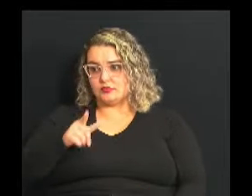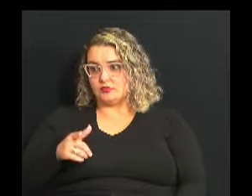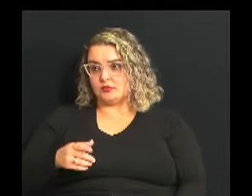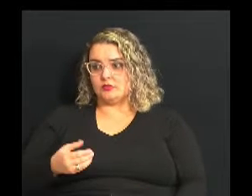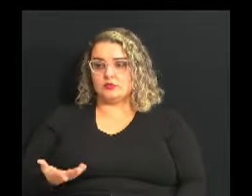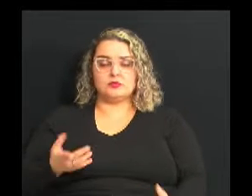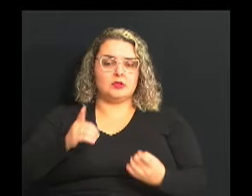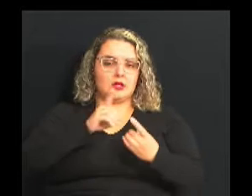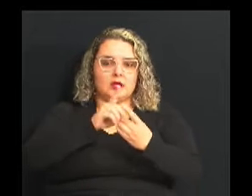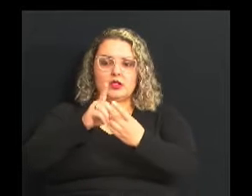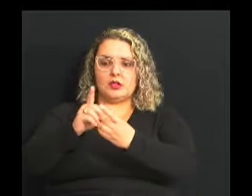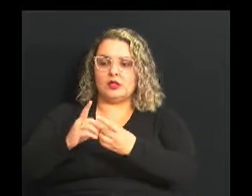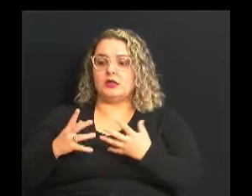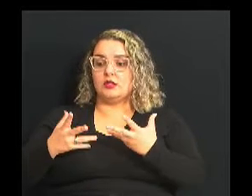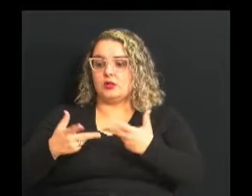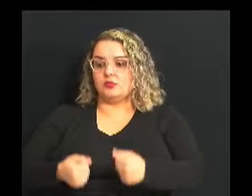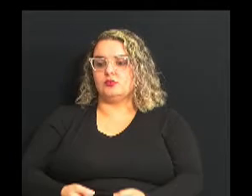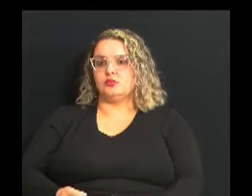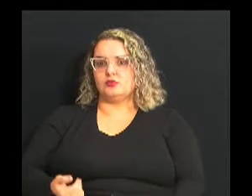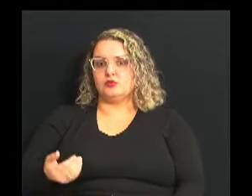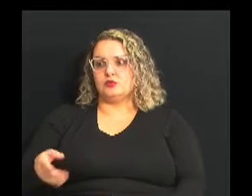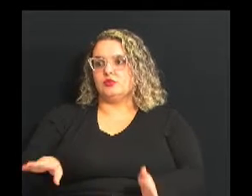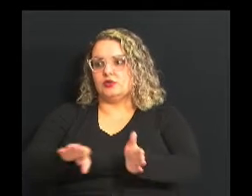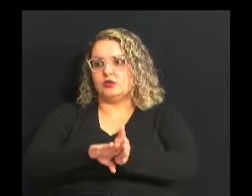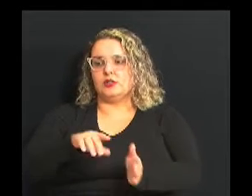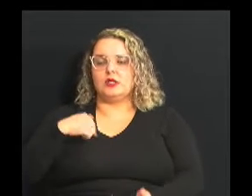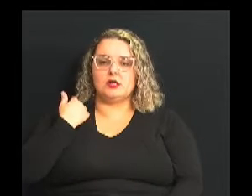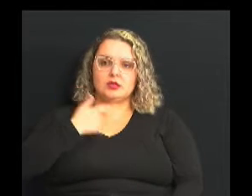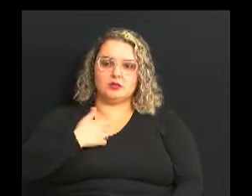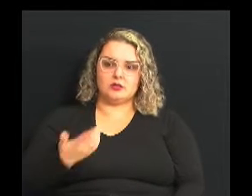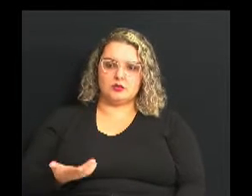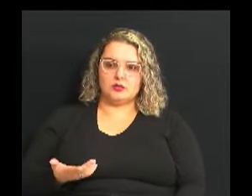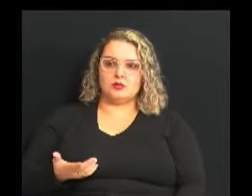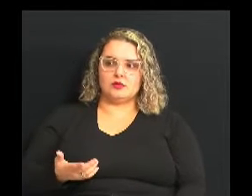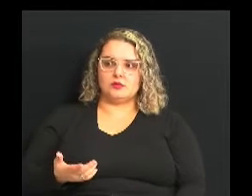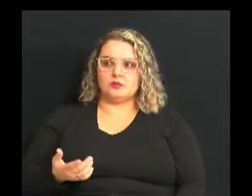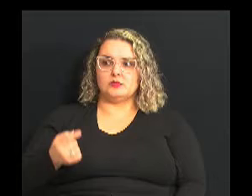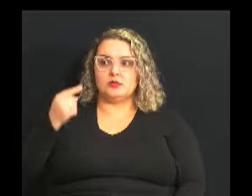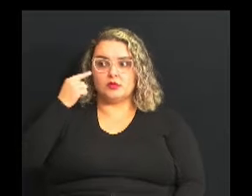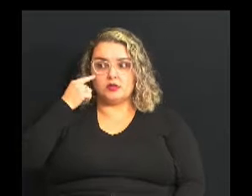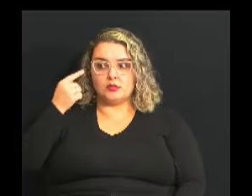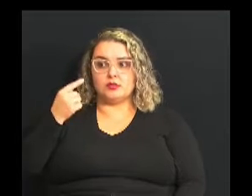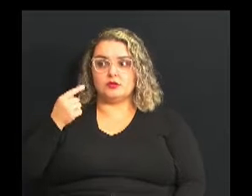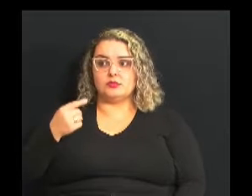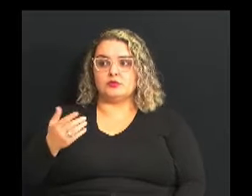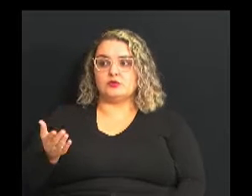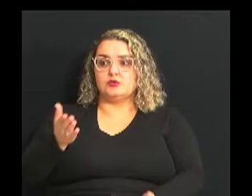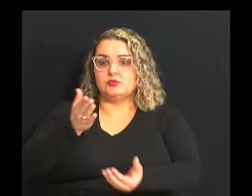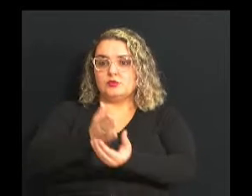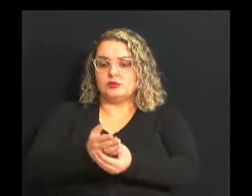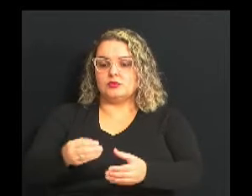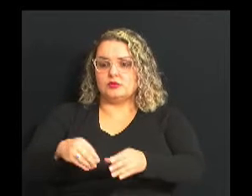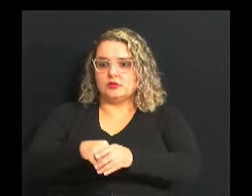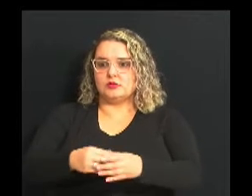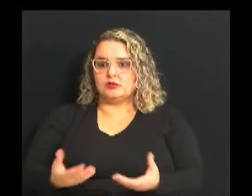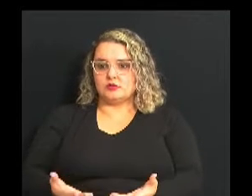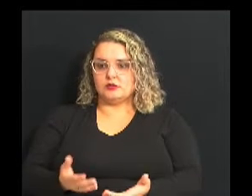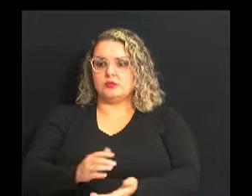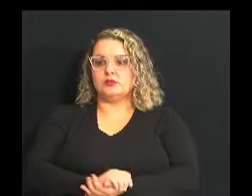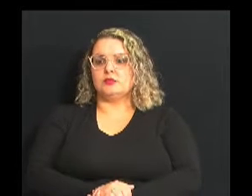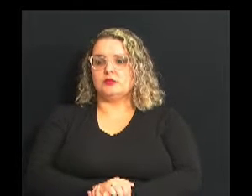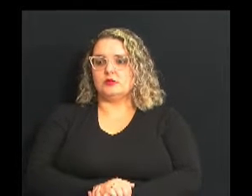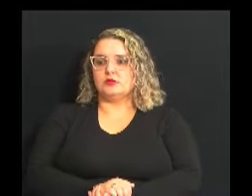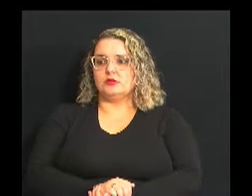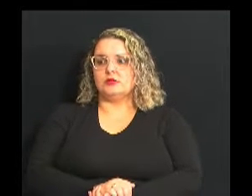chegam para nós, né? Indo para a perspectiva de processos internos, né, nós temos adotar iniciativas que resultem